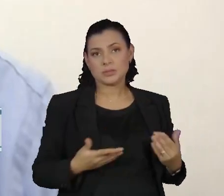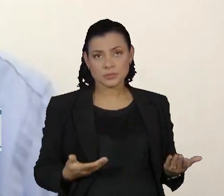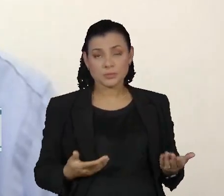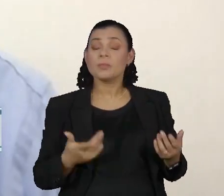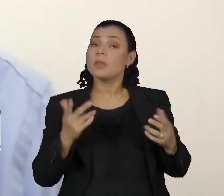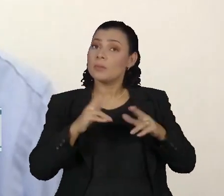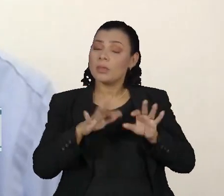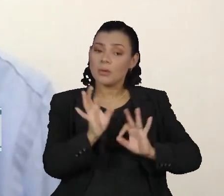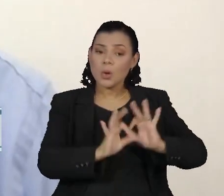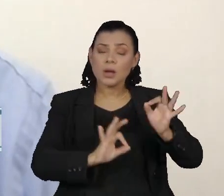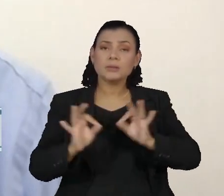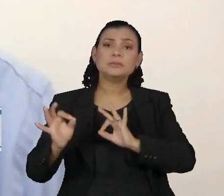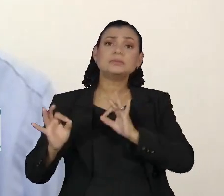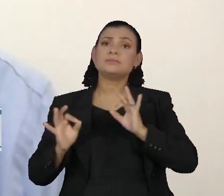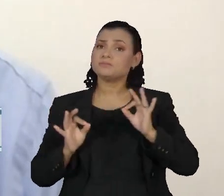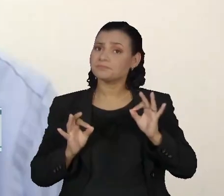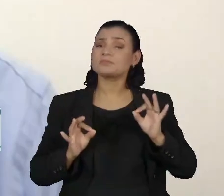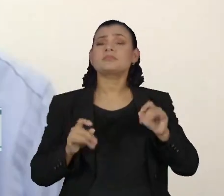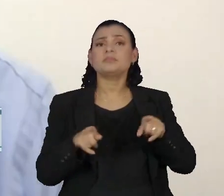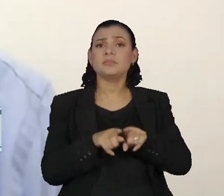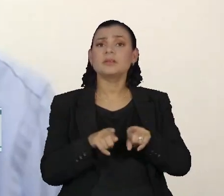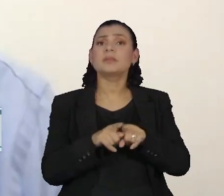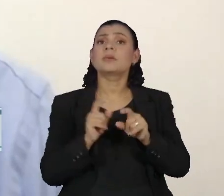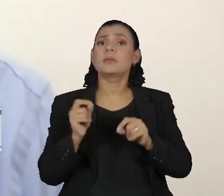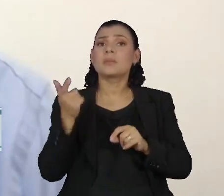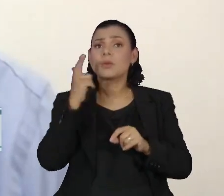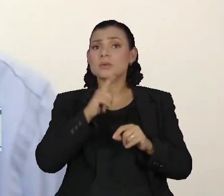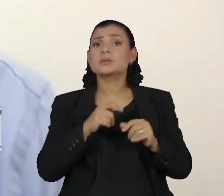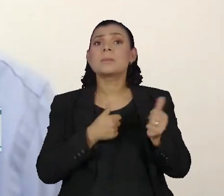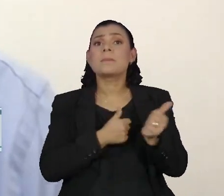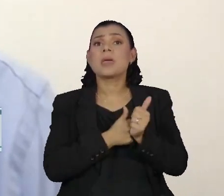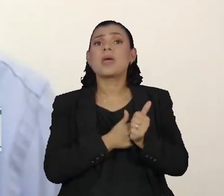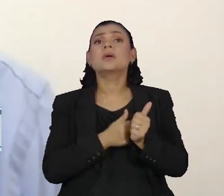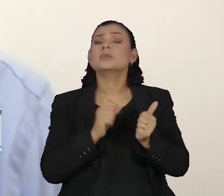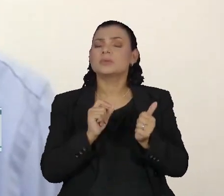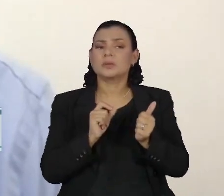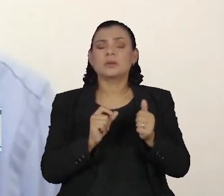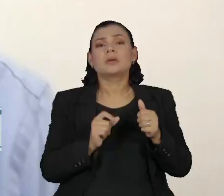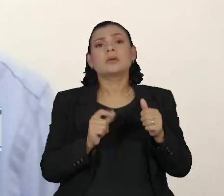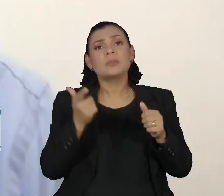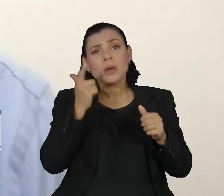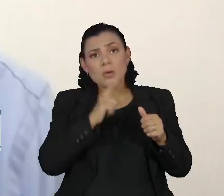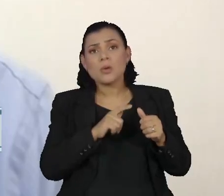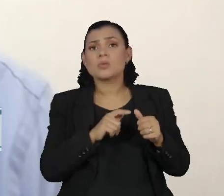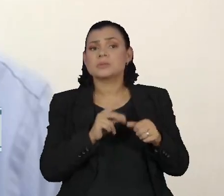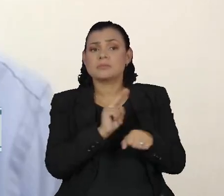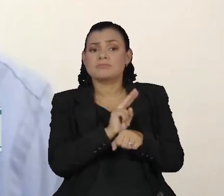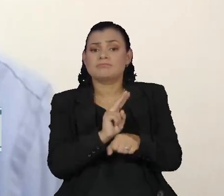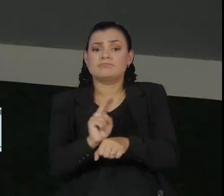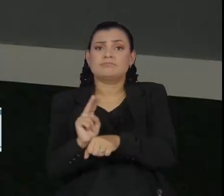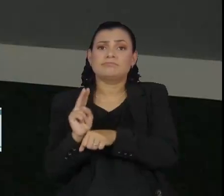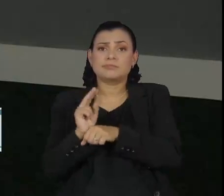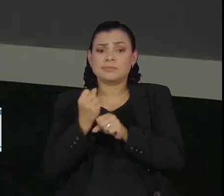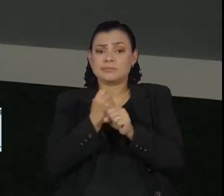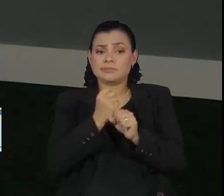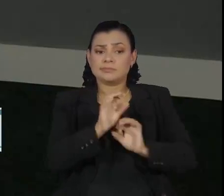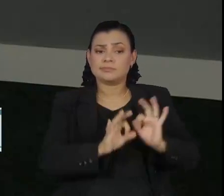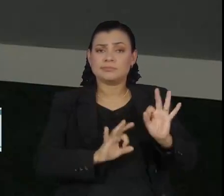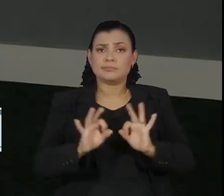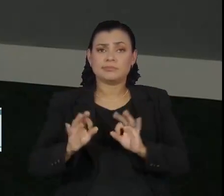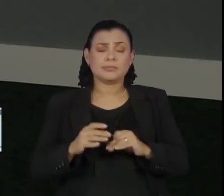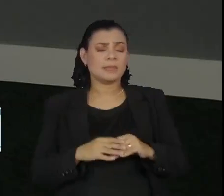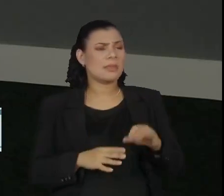planícies de inundação, que construam em áreas próximas a encostas, não? Que faz essas regiões bastante vulneráveis. Professor, e